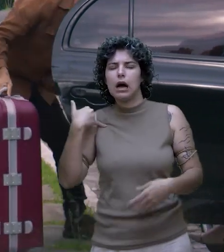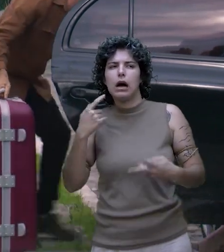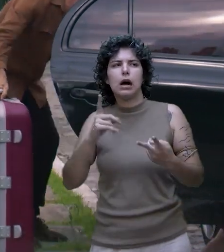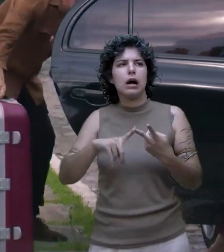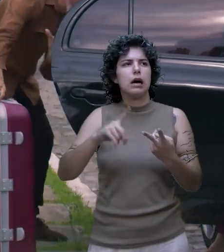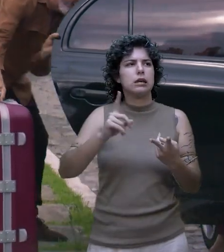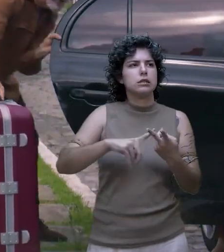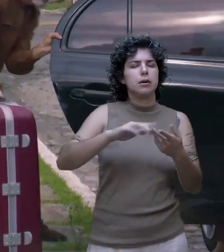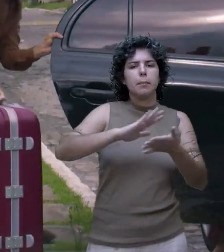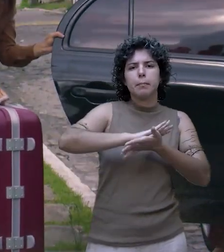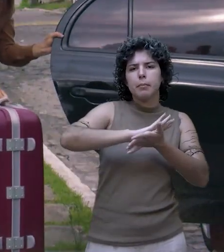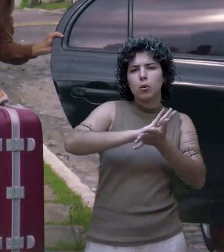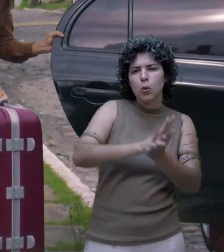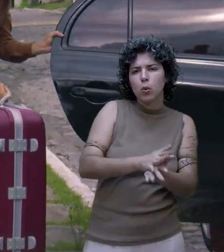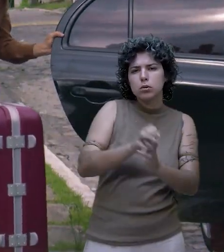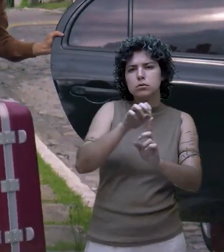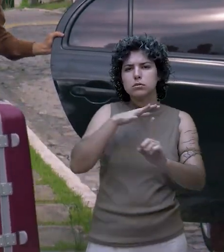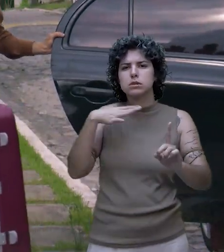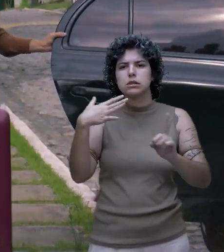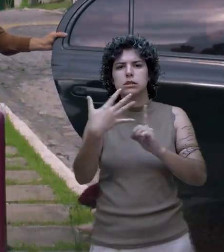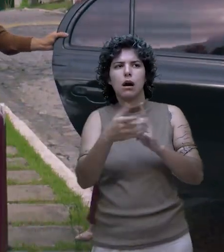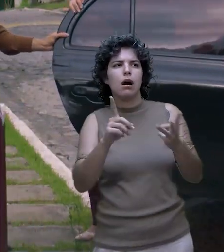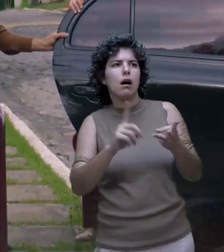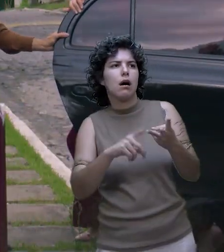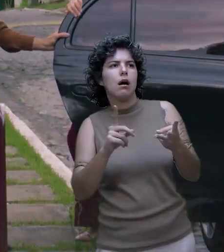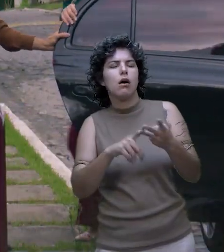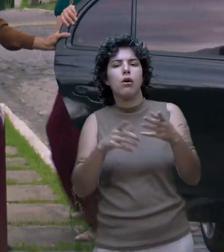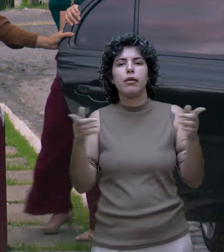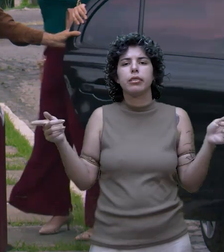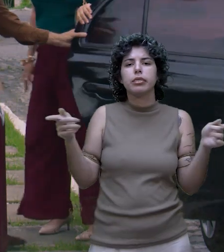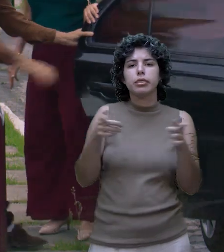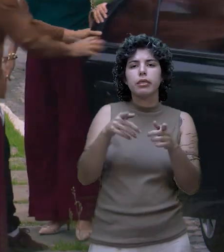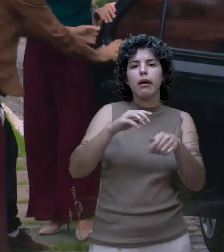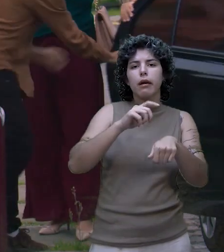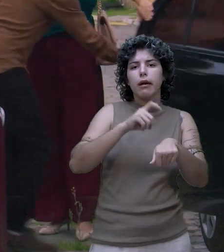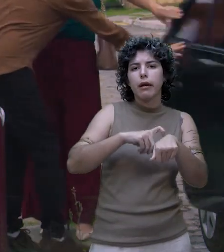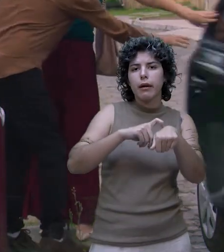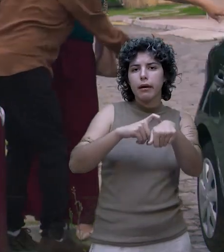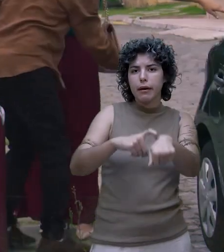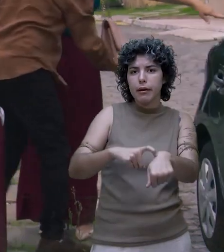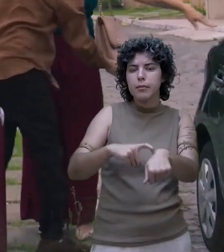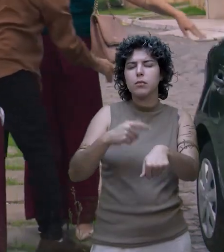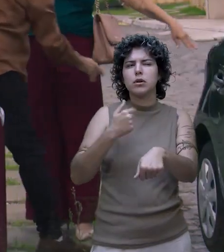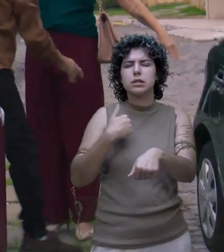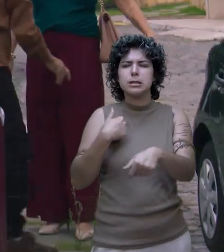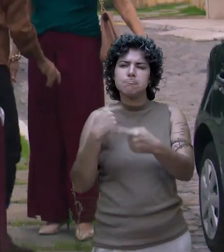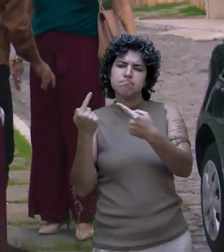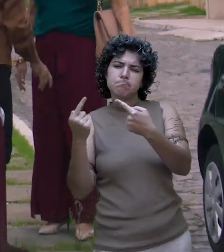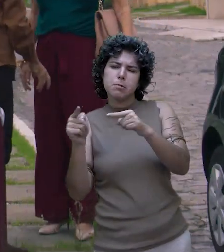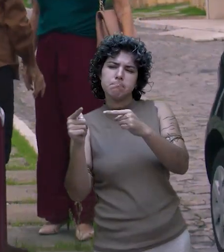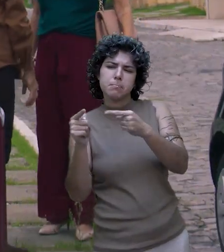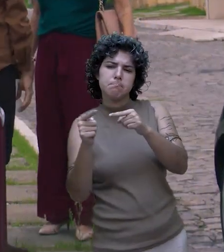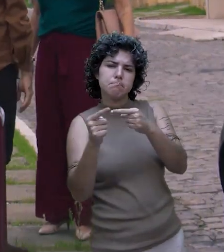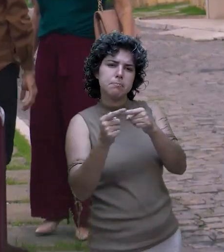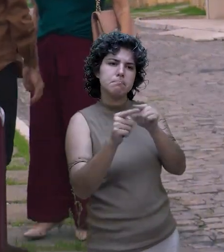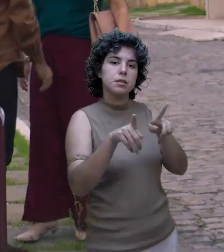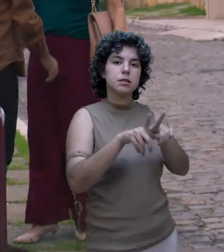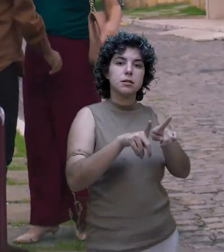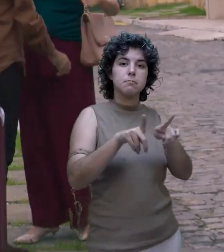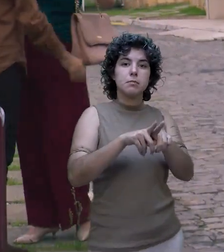que a gente tem. Aí eu também quis dar uma pincelada, na verdade eu quis dar uma cutucada nas grandes produções que vêm aqui para o